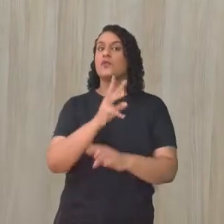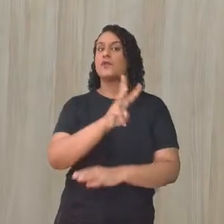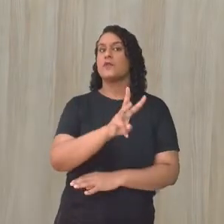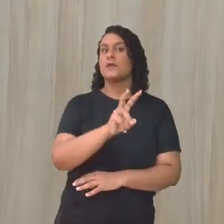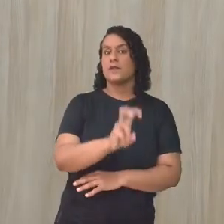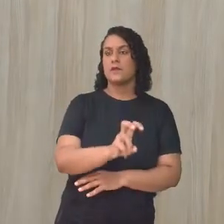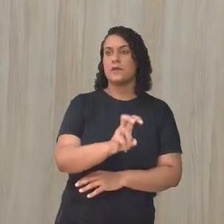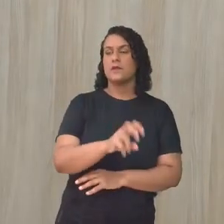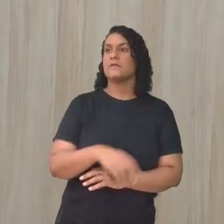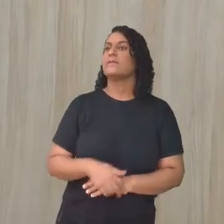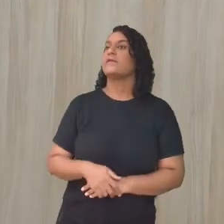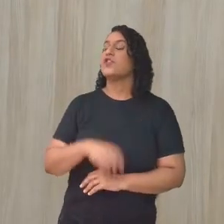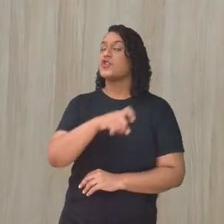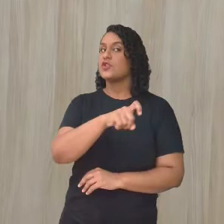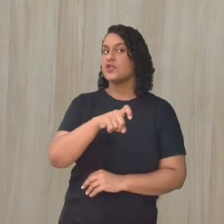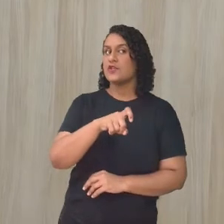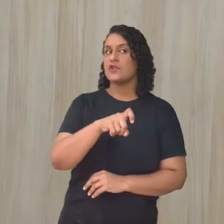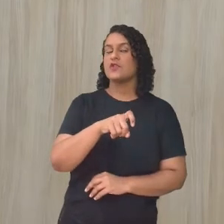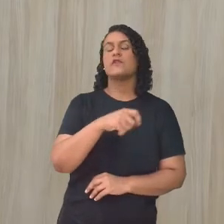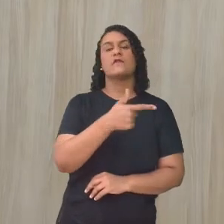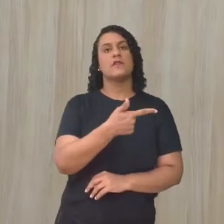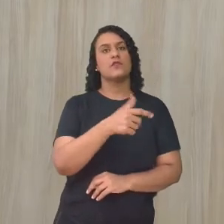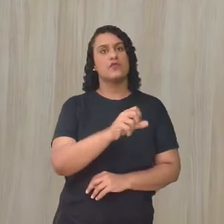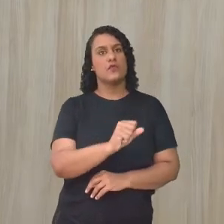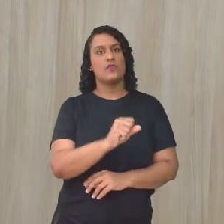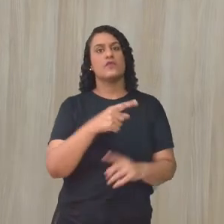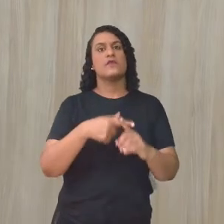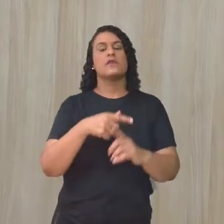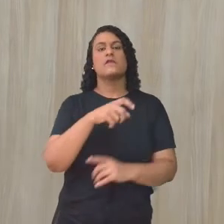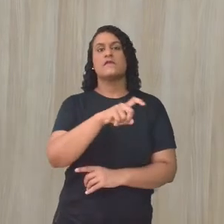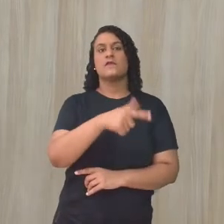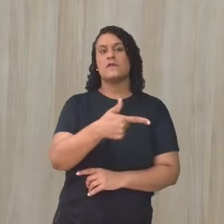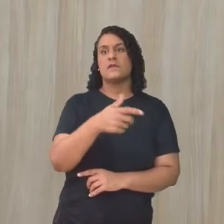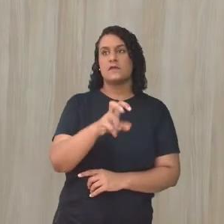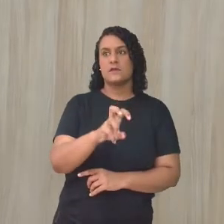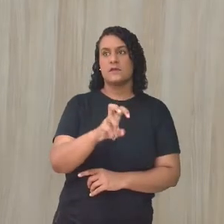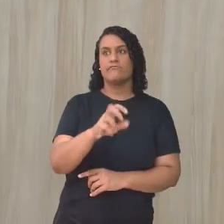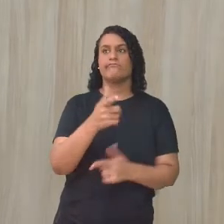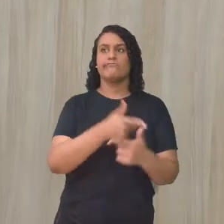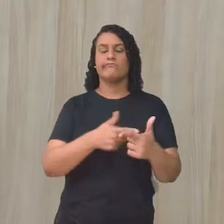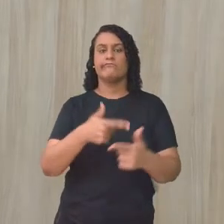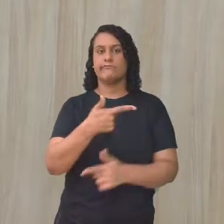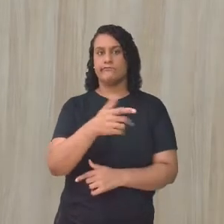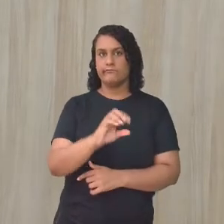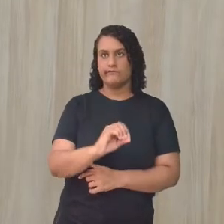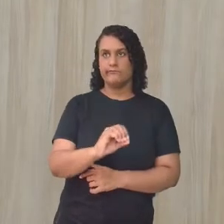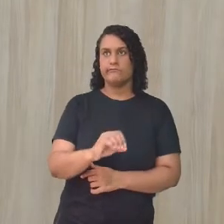gente pegou x é 28 vezes 25, o resultado dividido por 20 vai dar igual a